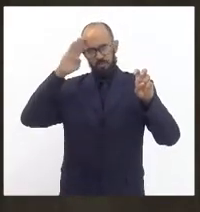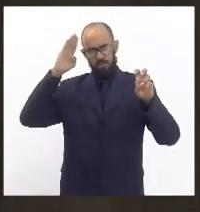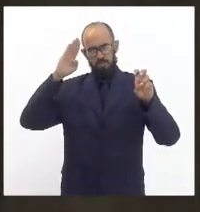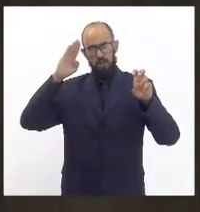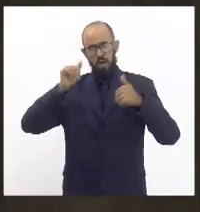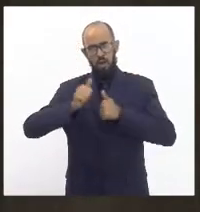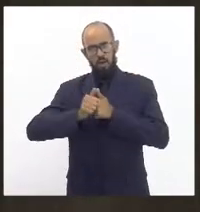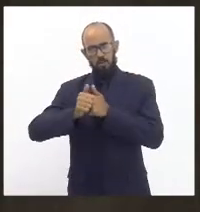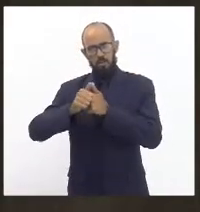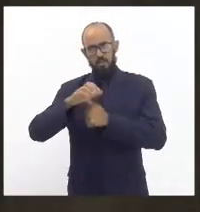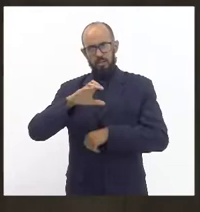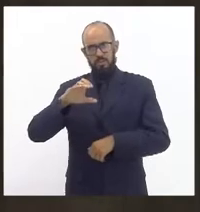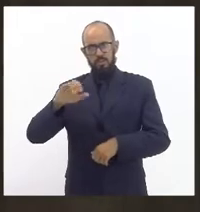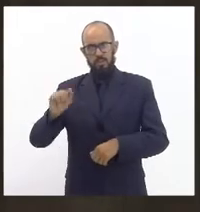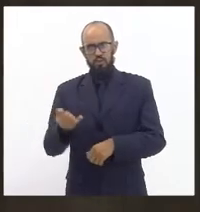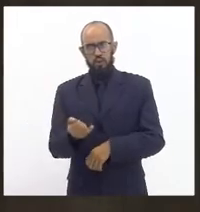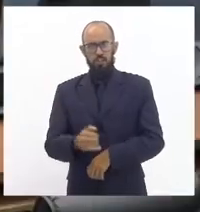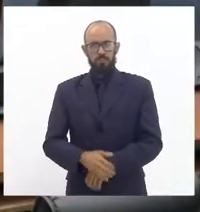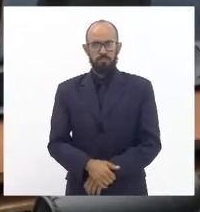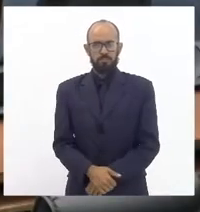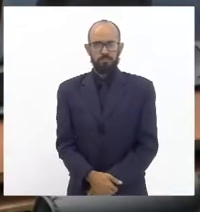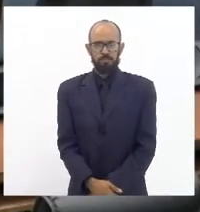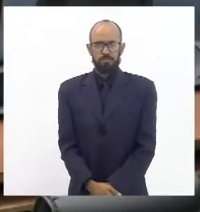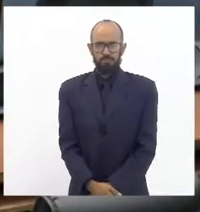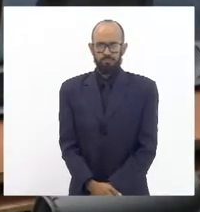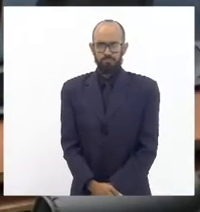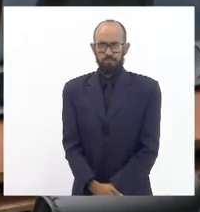acompanhando o parecer da ccj